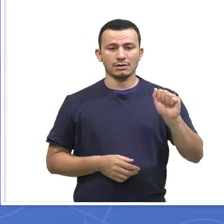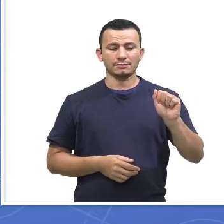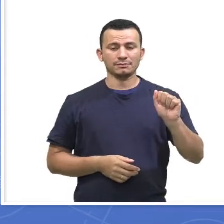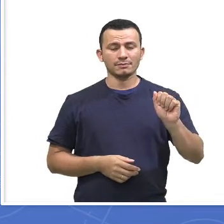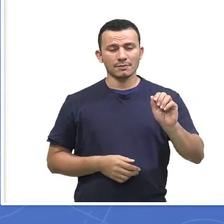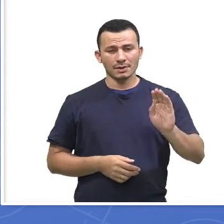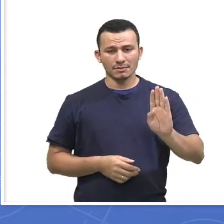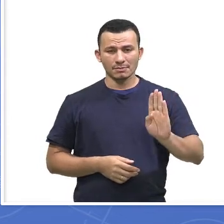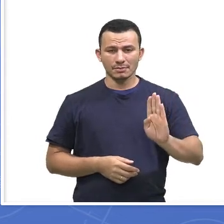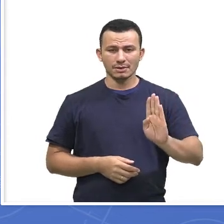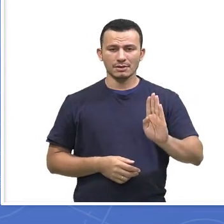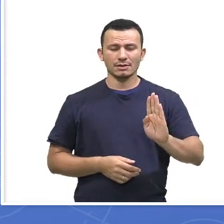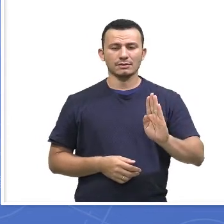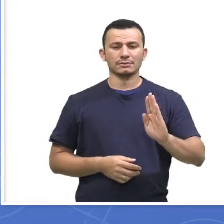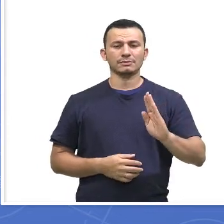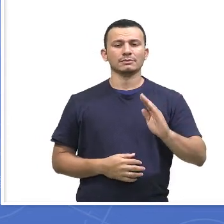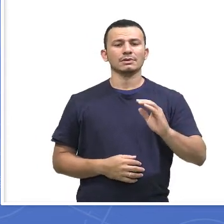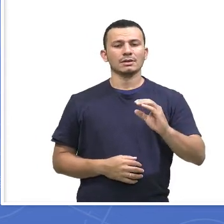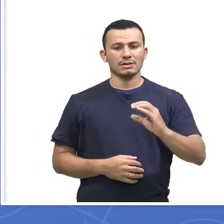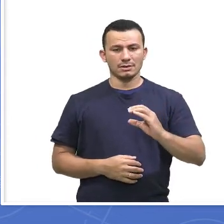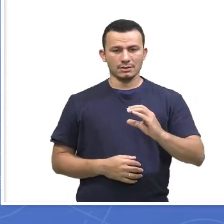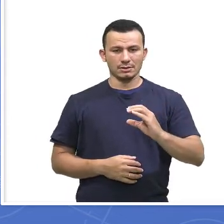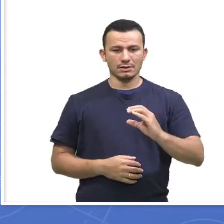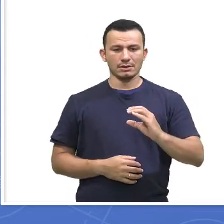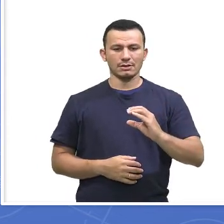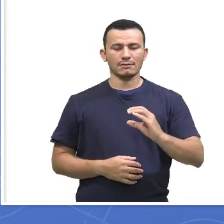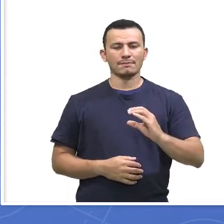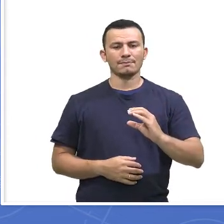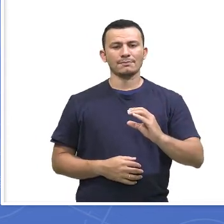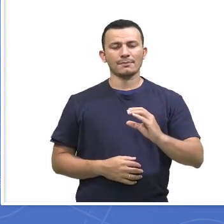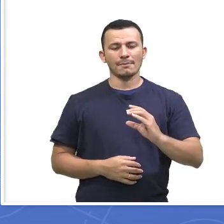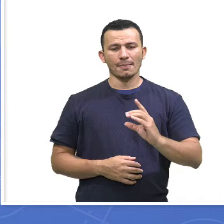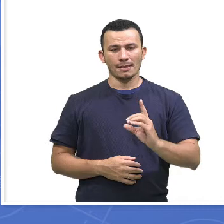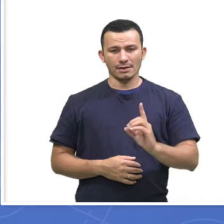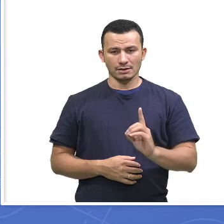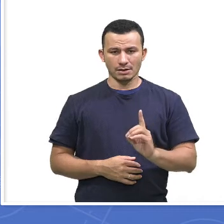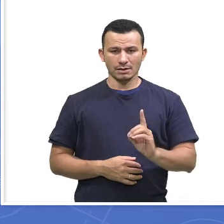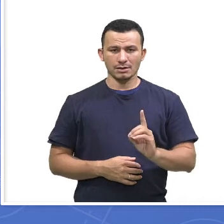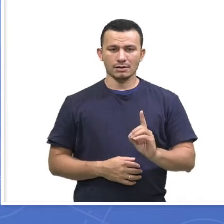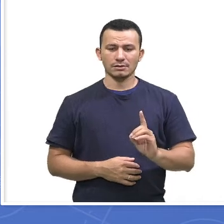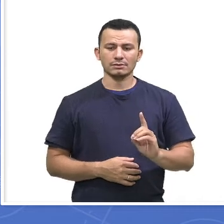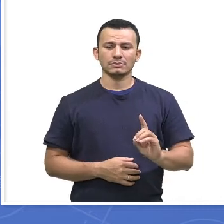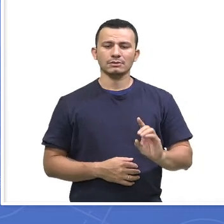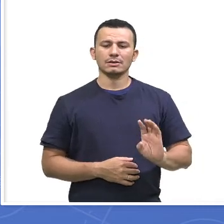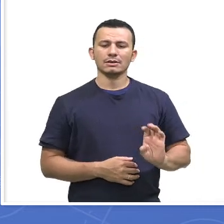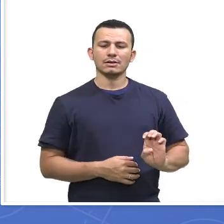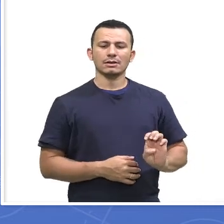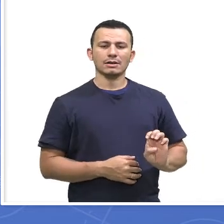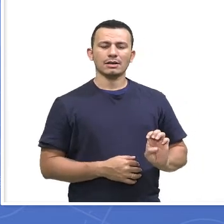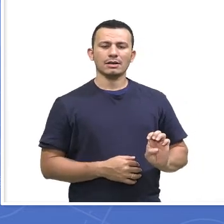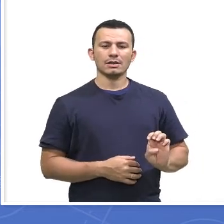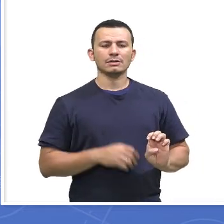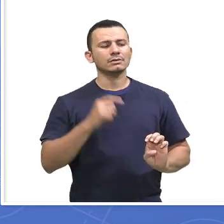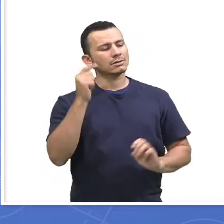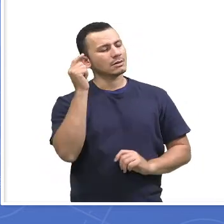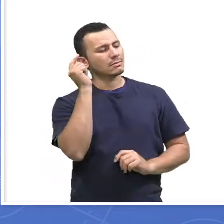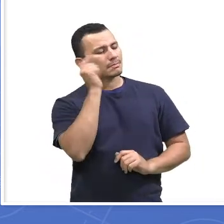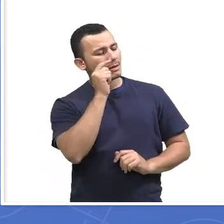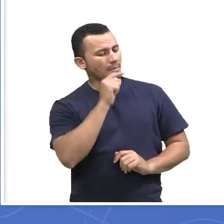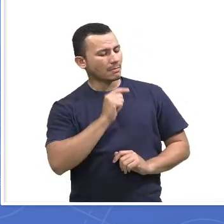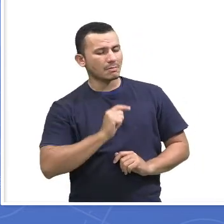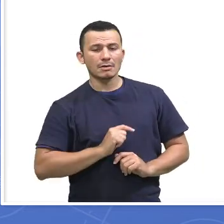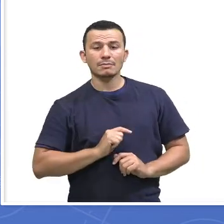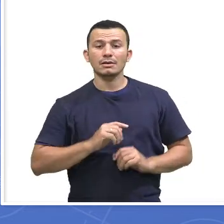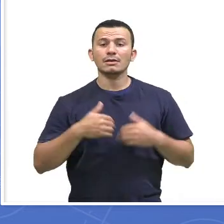Era teocentrismo? Era etnocentrismo? Era heliocentrismo? Ou era